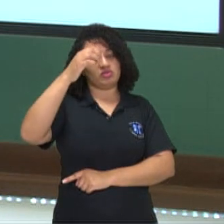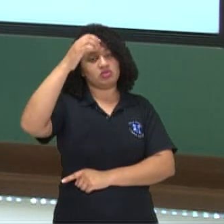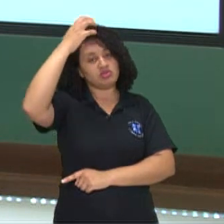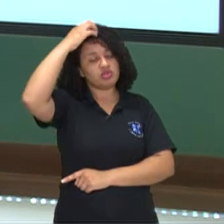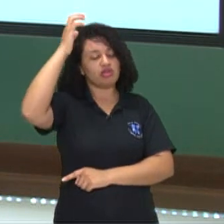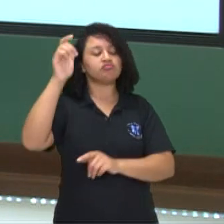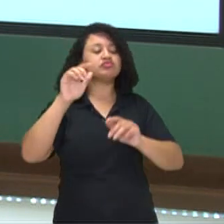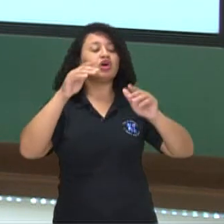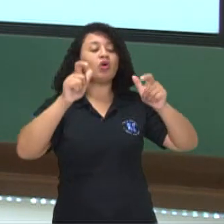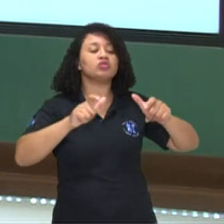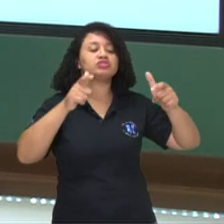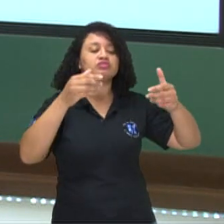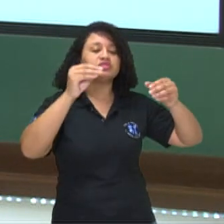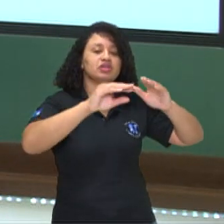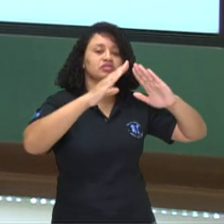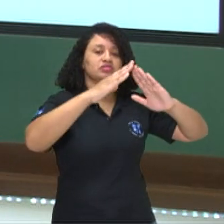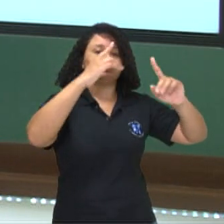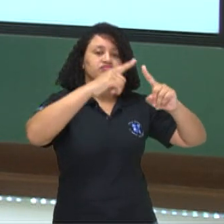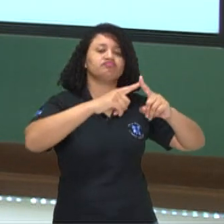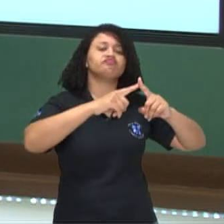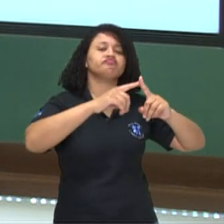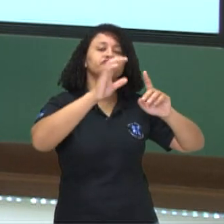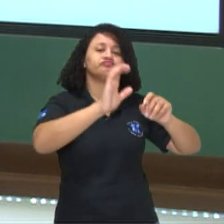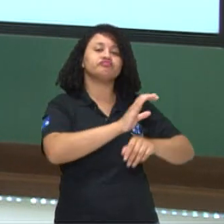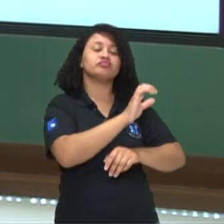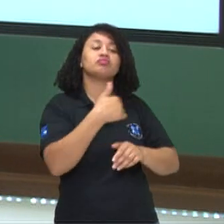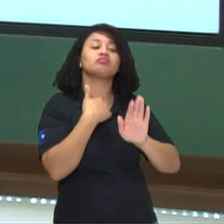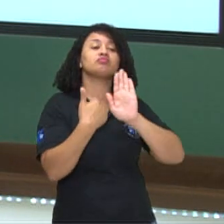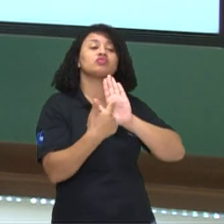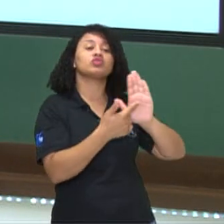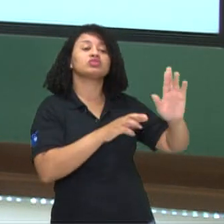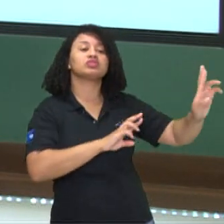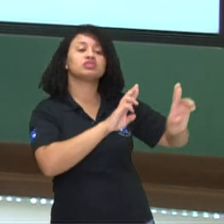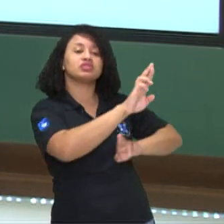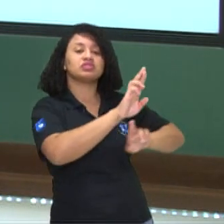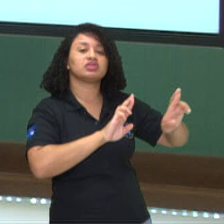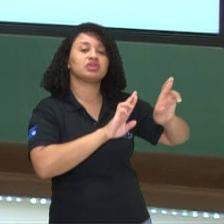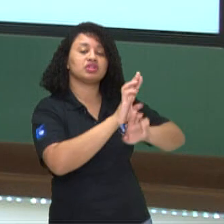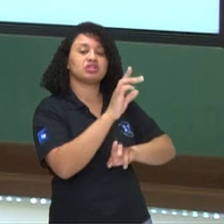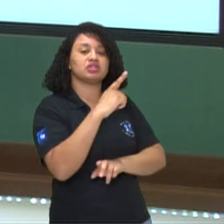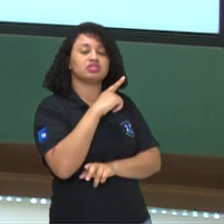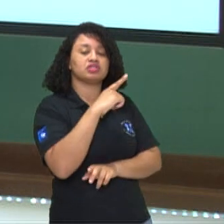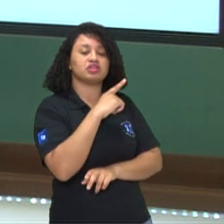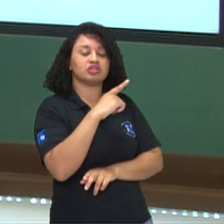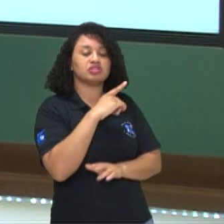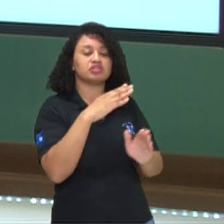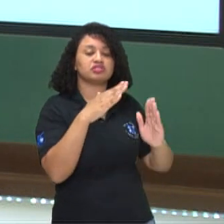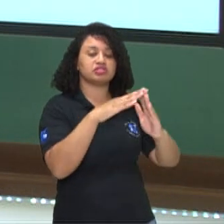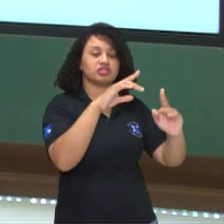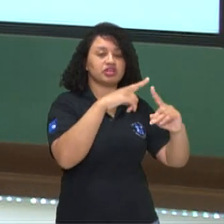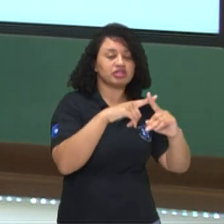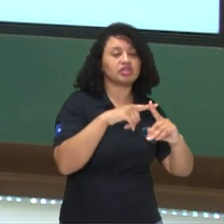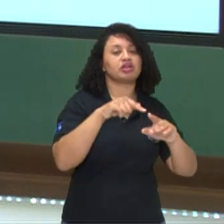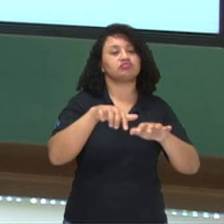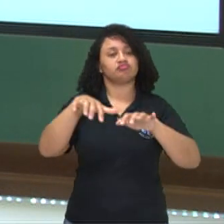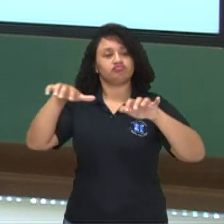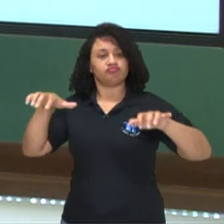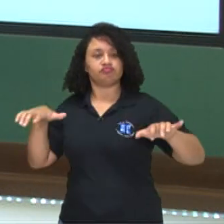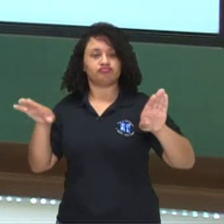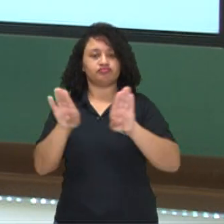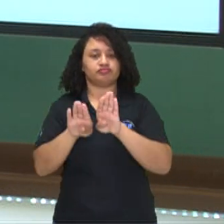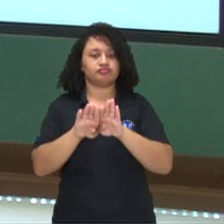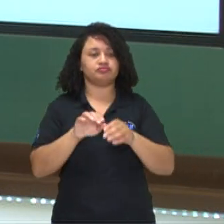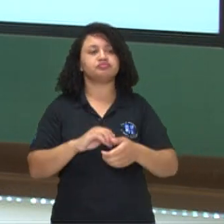portanto, dentro das igrejas, denotando essa relação próxima entre igreja e monarquia.